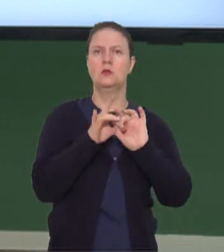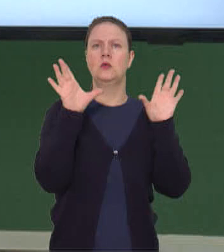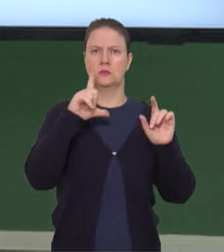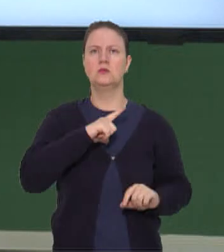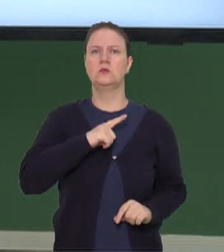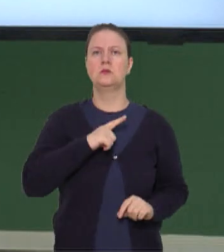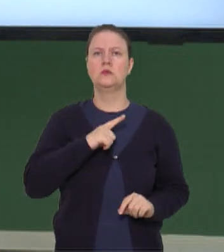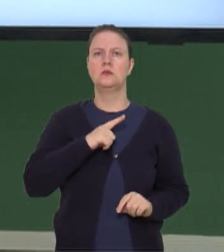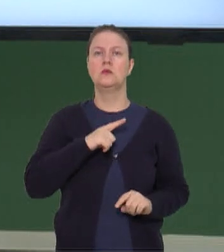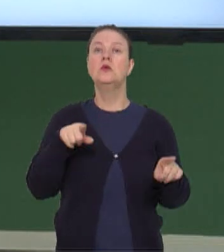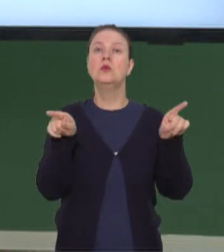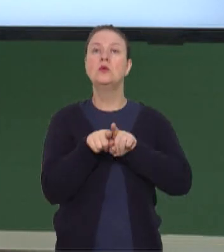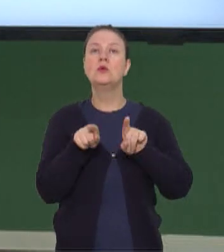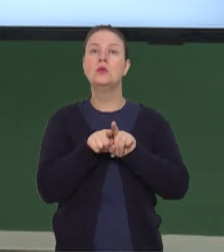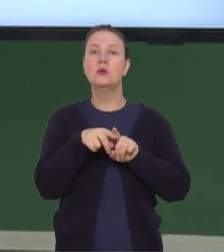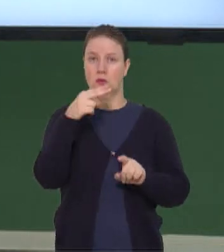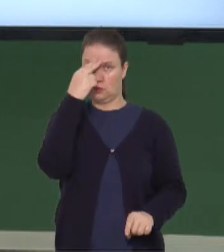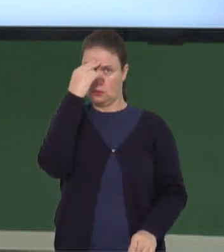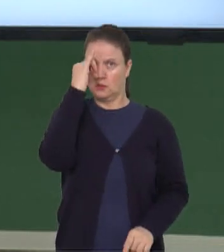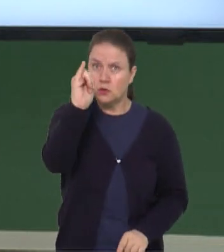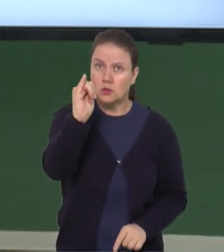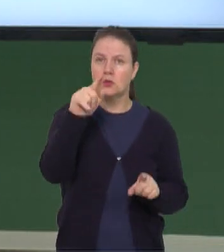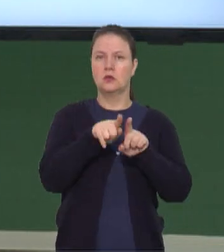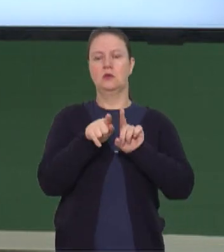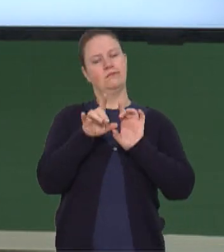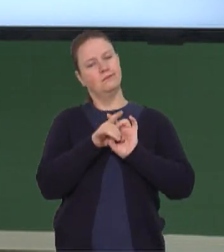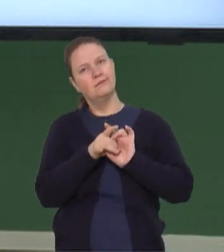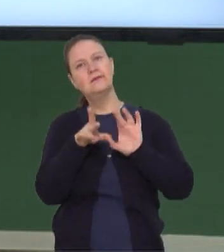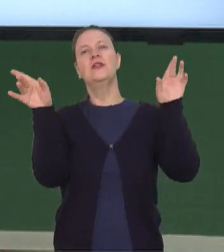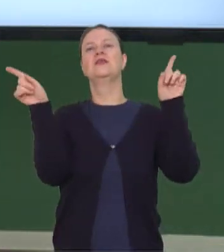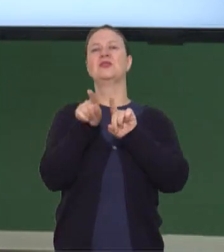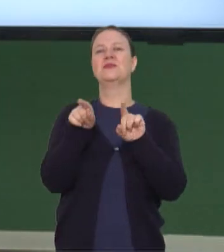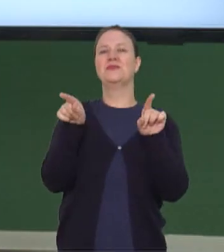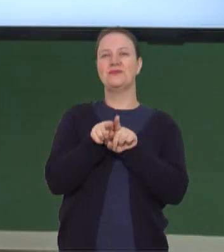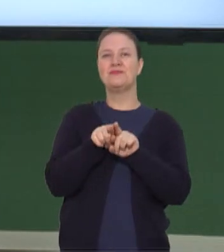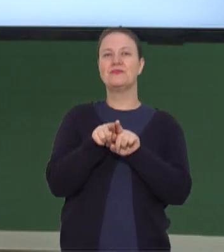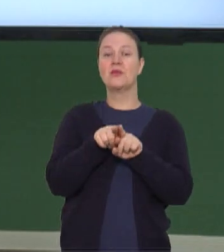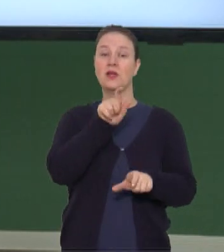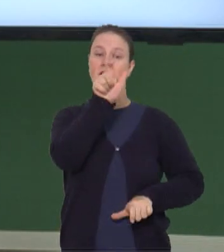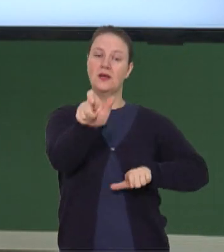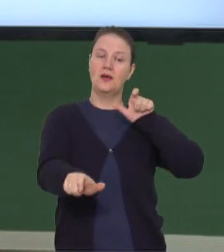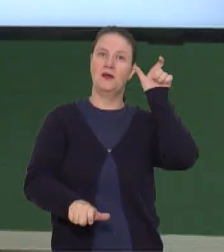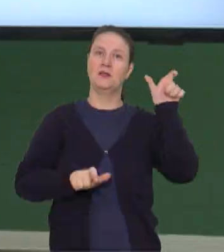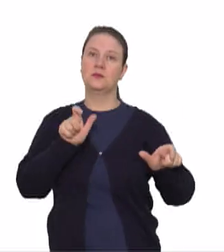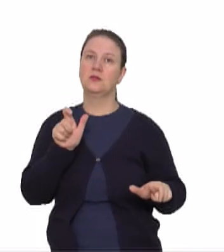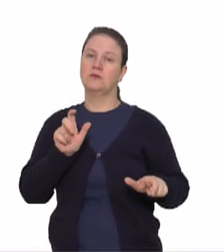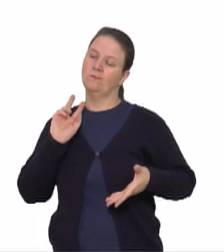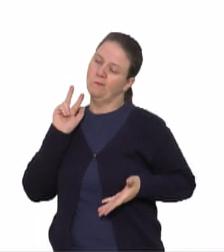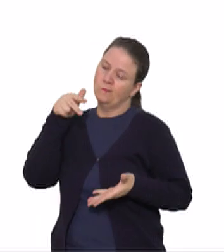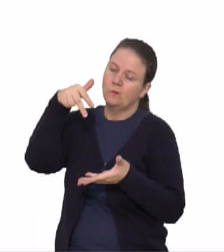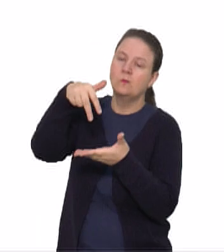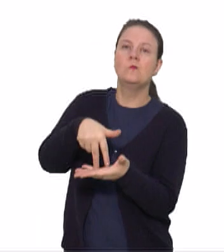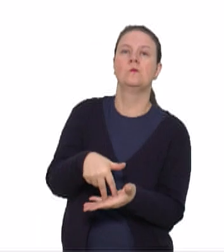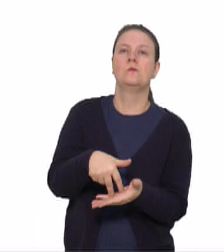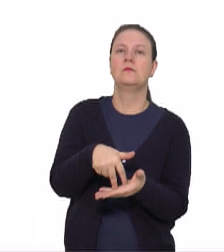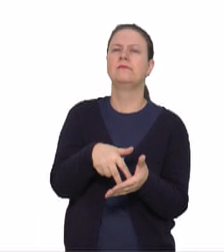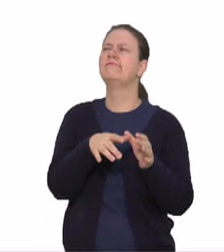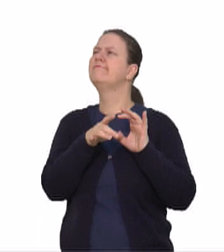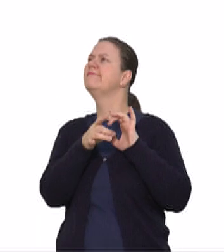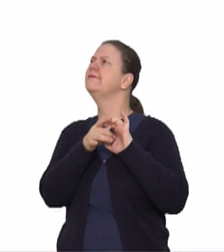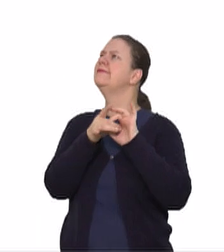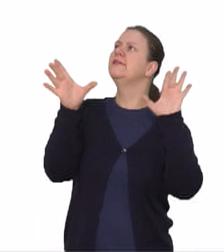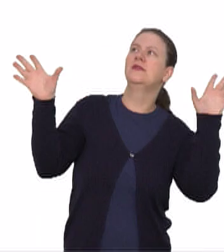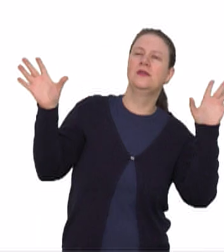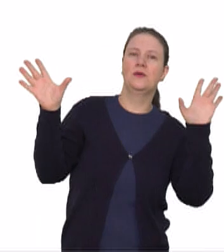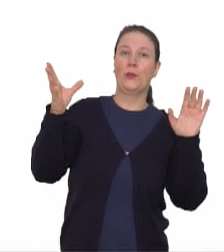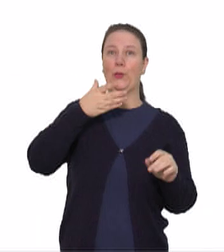né, posteriormente Haiti, se tornam livres. Com isso, os escravizados de São Domingos passaram para a condição de libertos ou